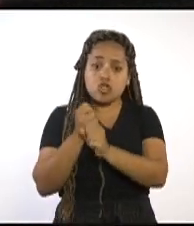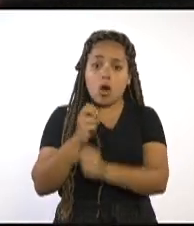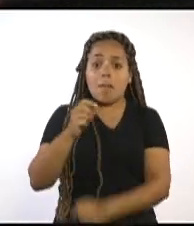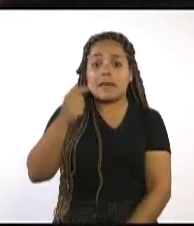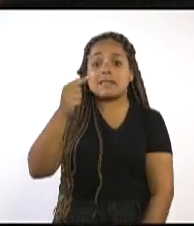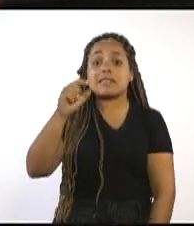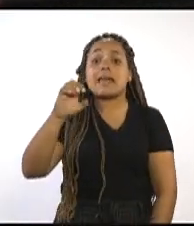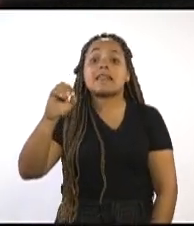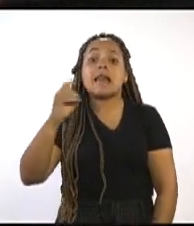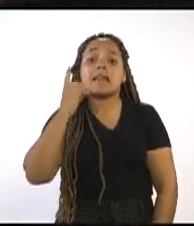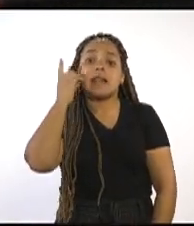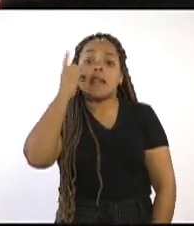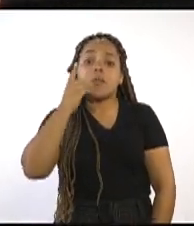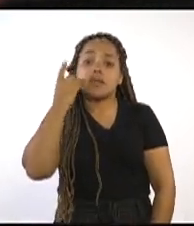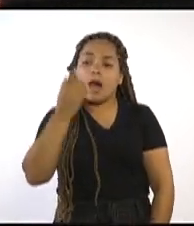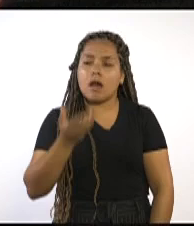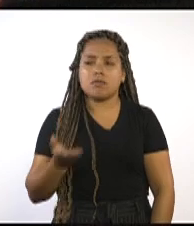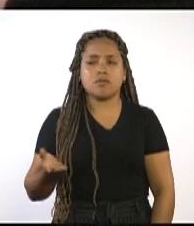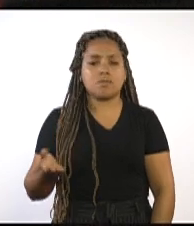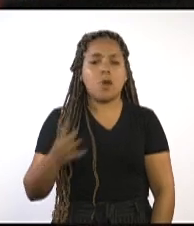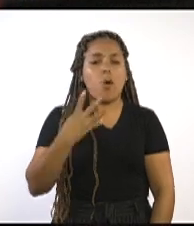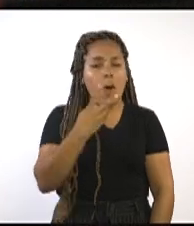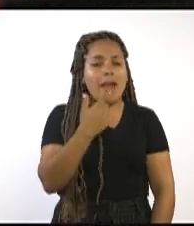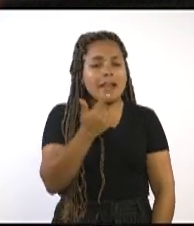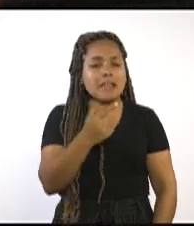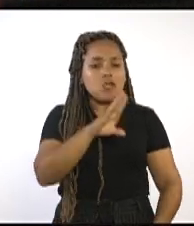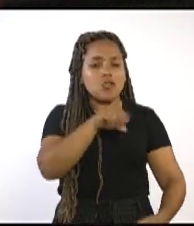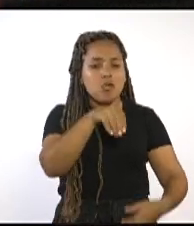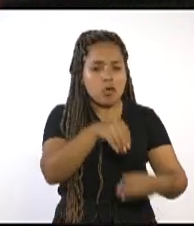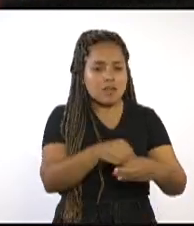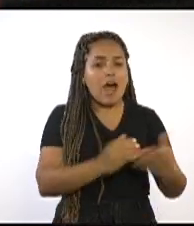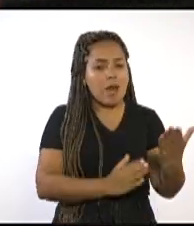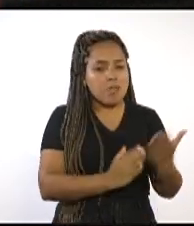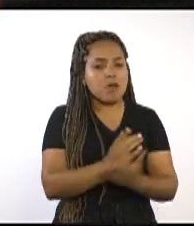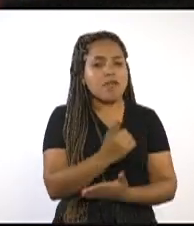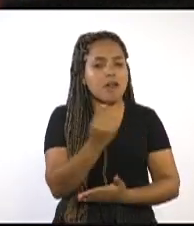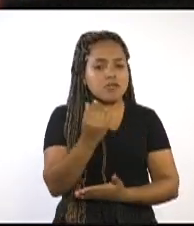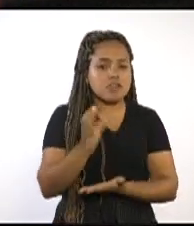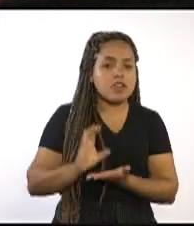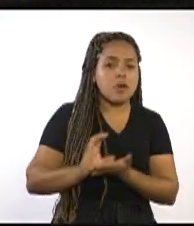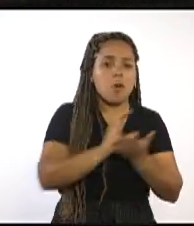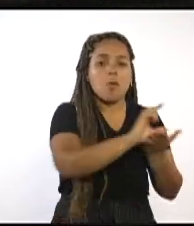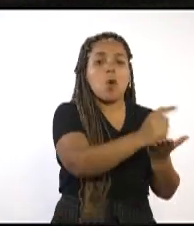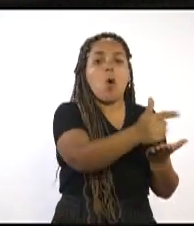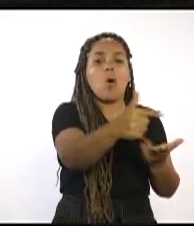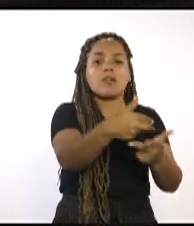aí, porque é muito fácil, lá no Palácio Guanabara,